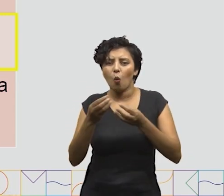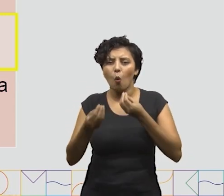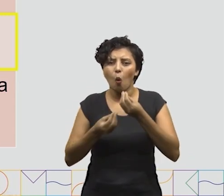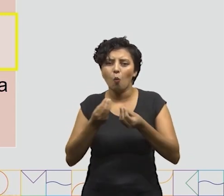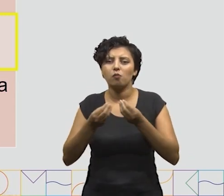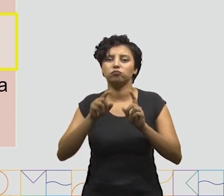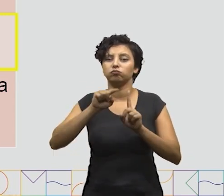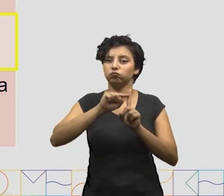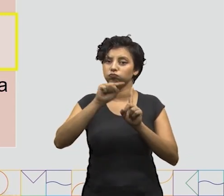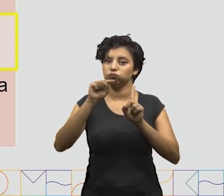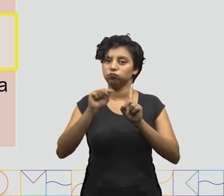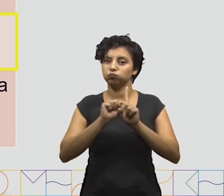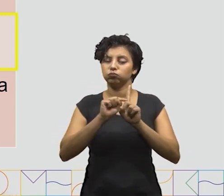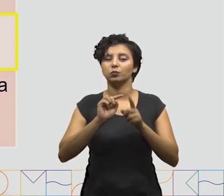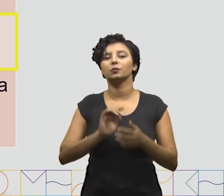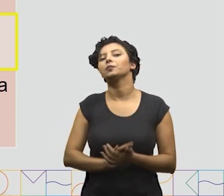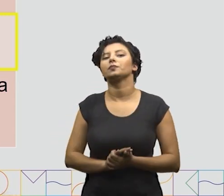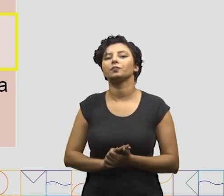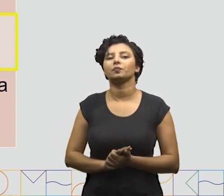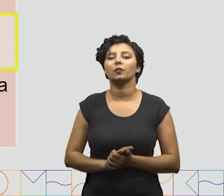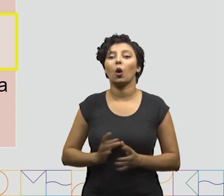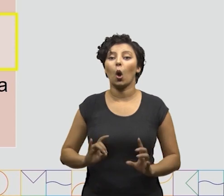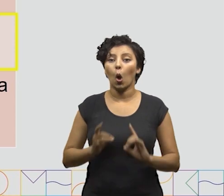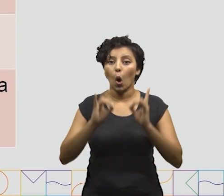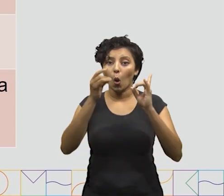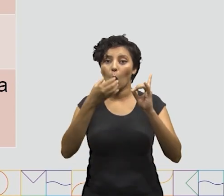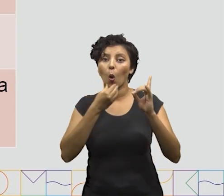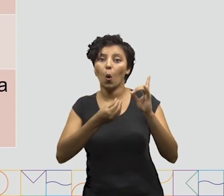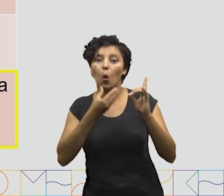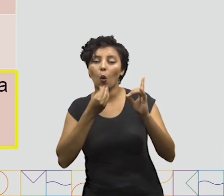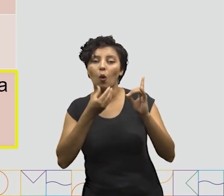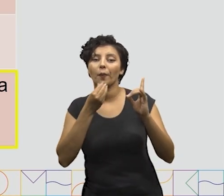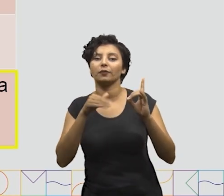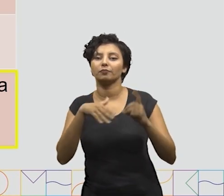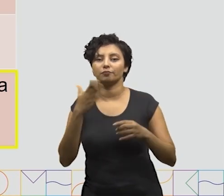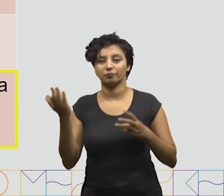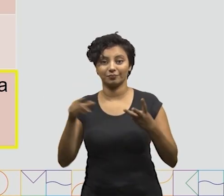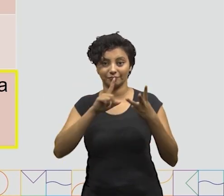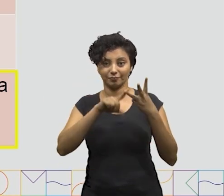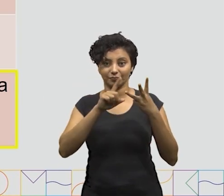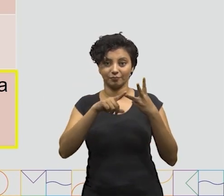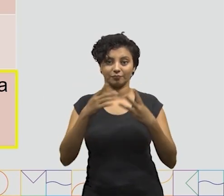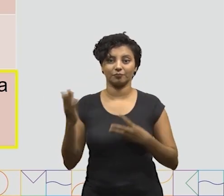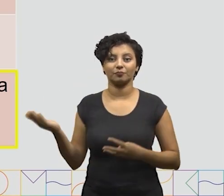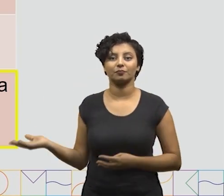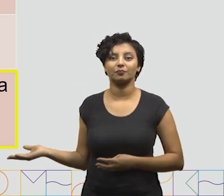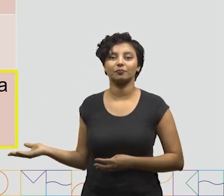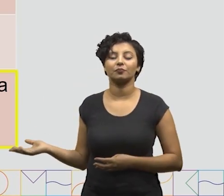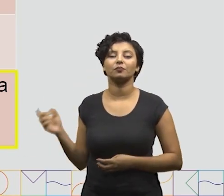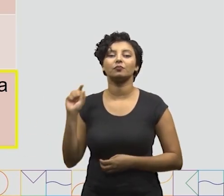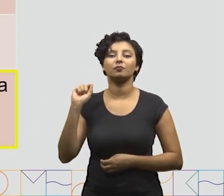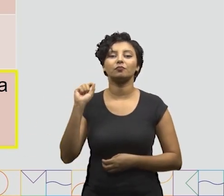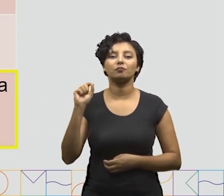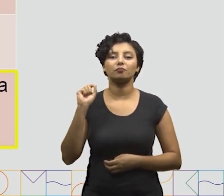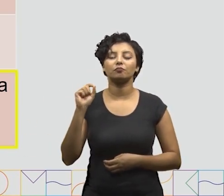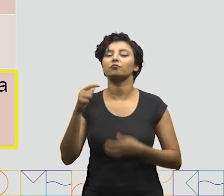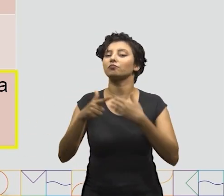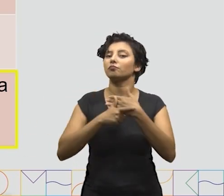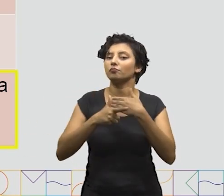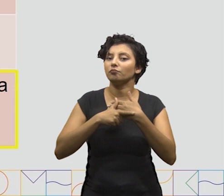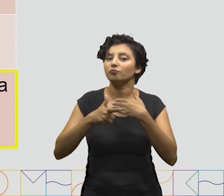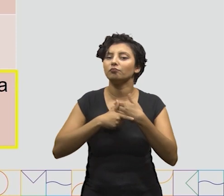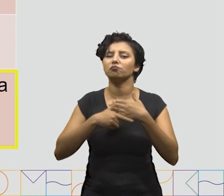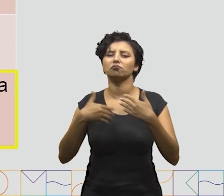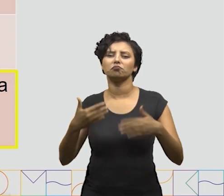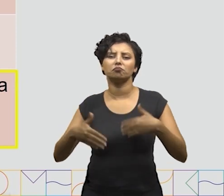para a gravidez. O hormônio masculino é a testosterona, que é